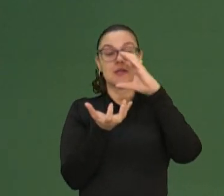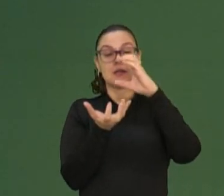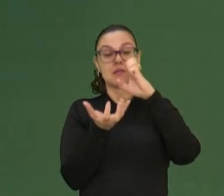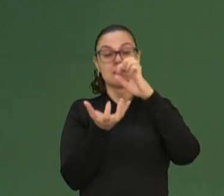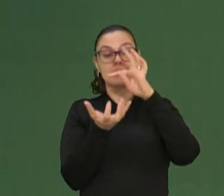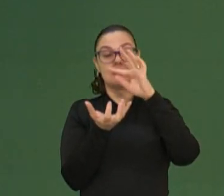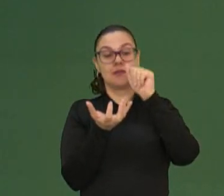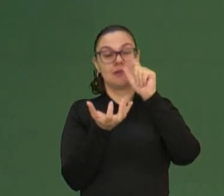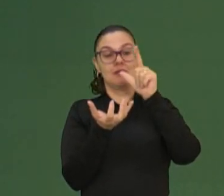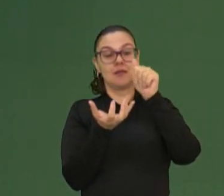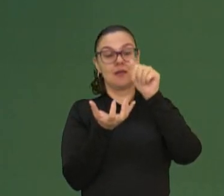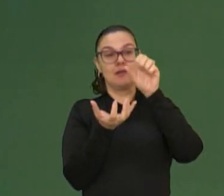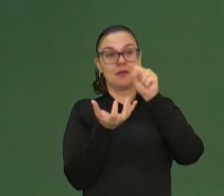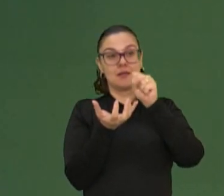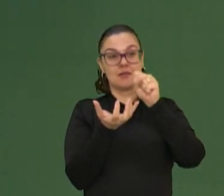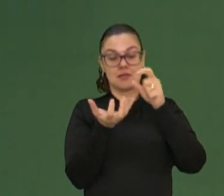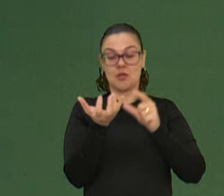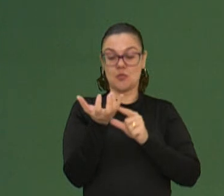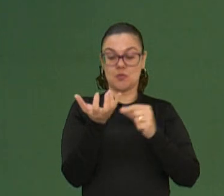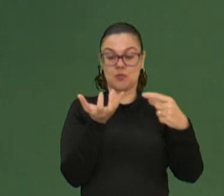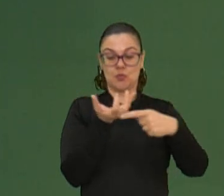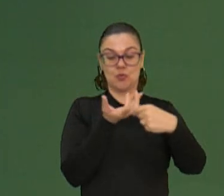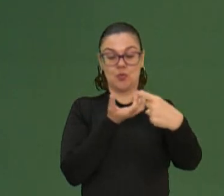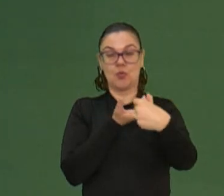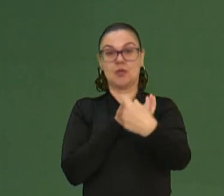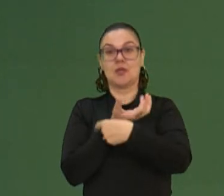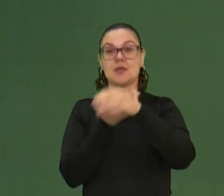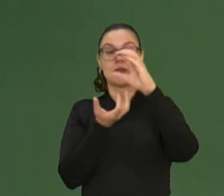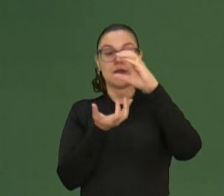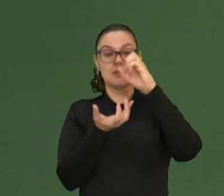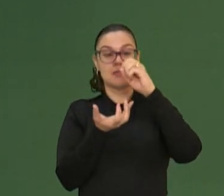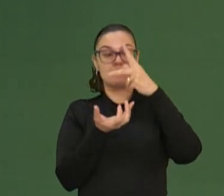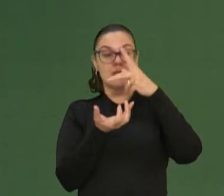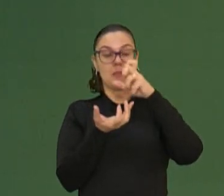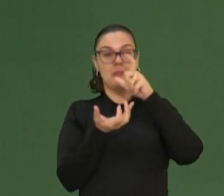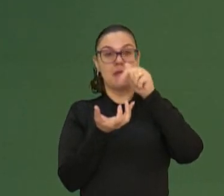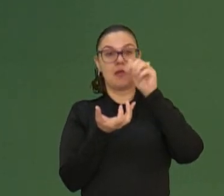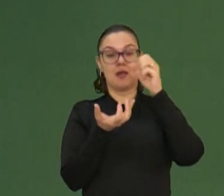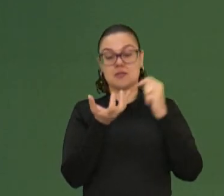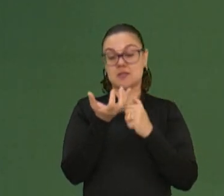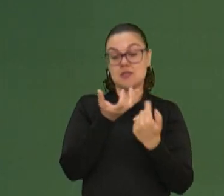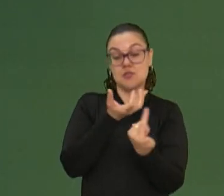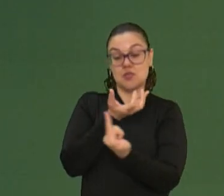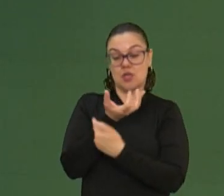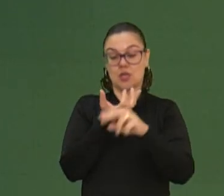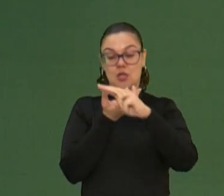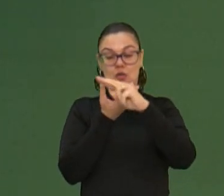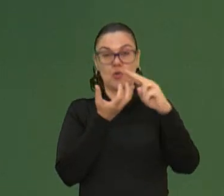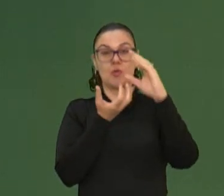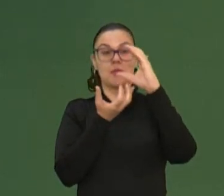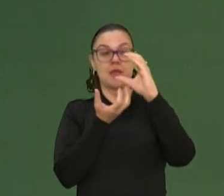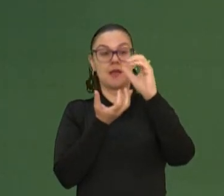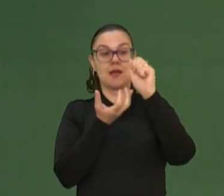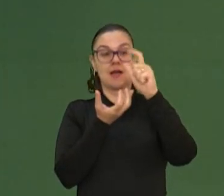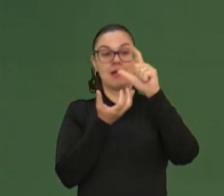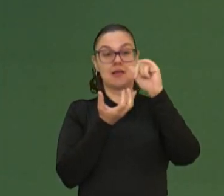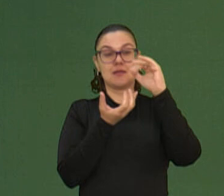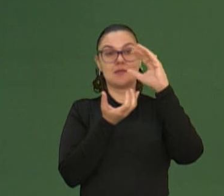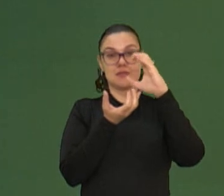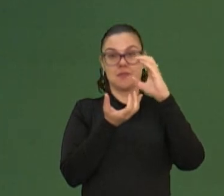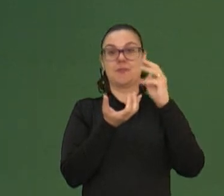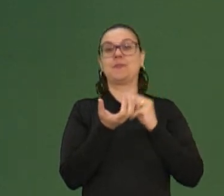sépalas. Todas as sépalas da mesma flor, nós chamamos de cálice. Conjunto de sépalas,